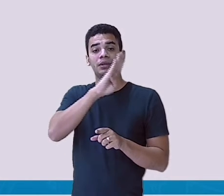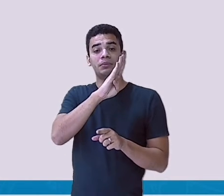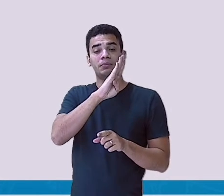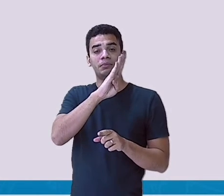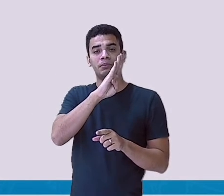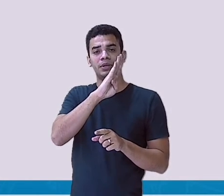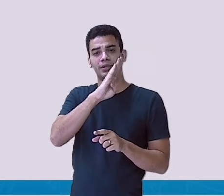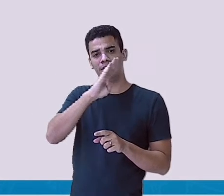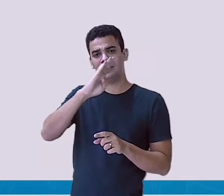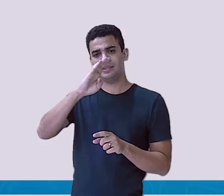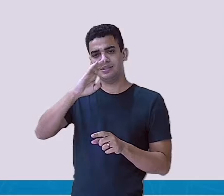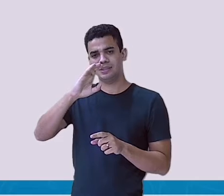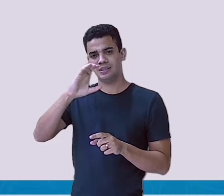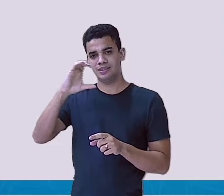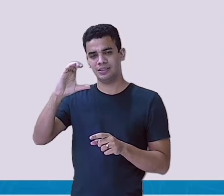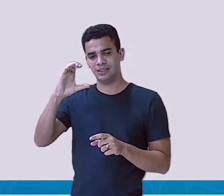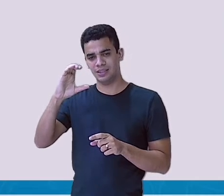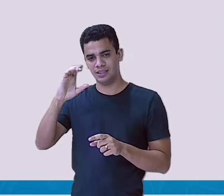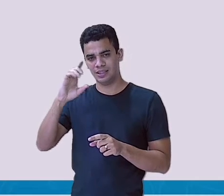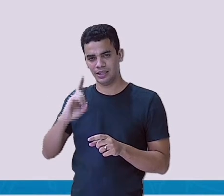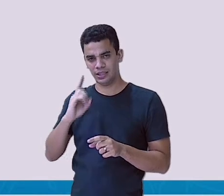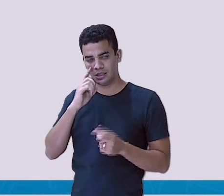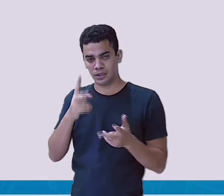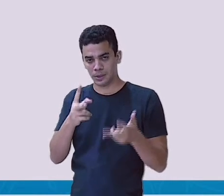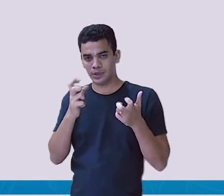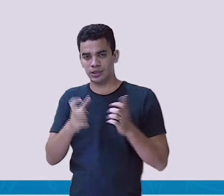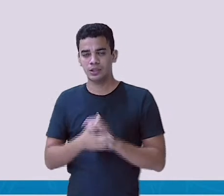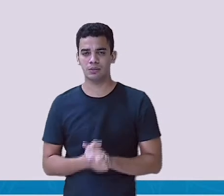Este lado aqui, AB,